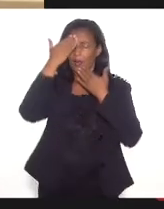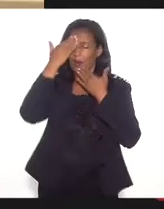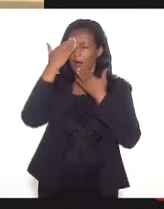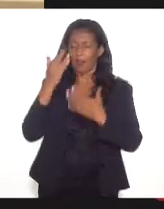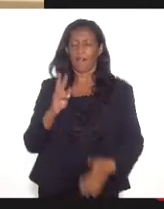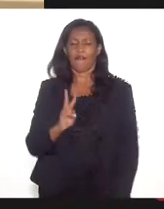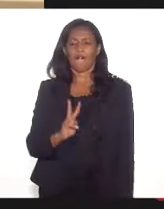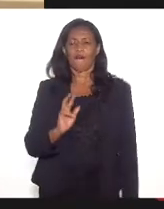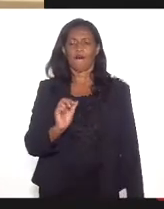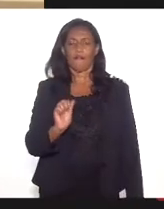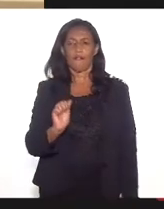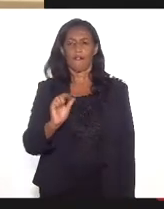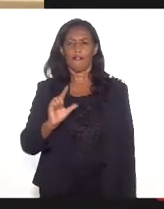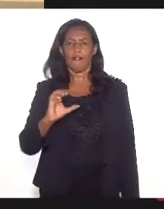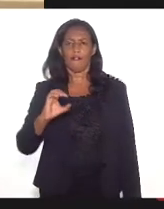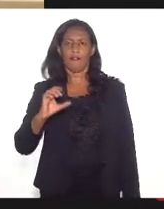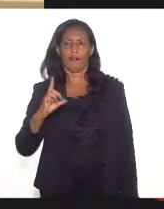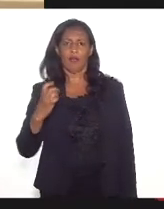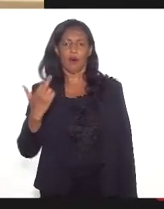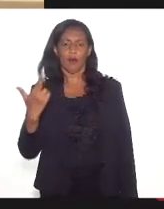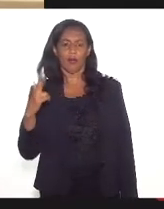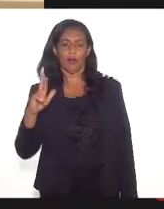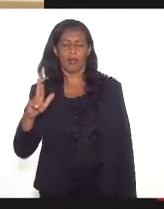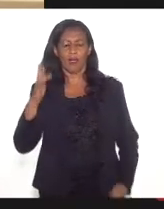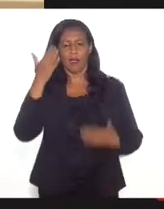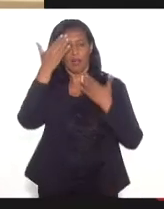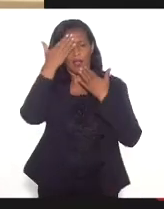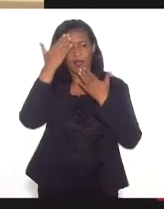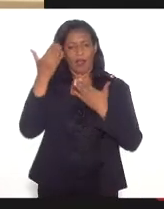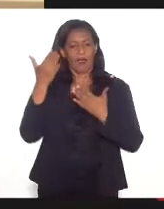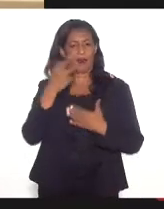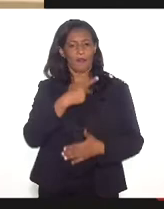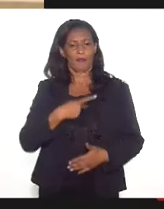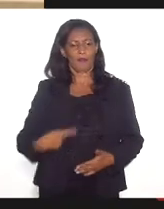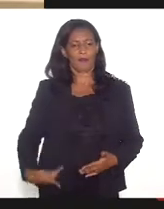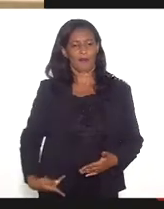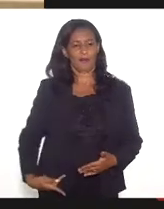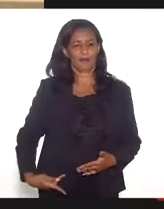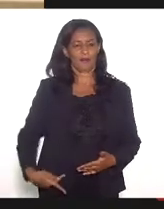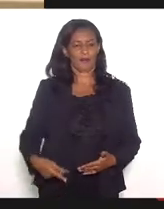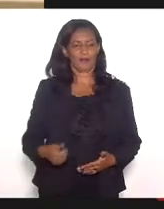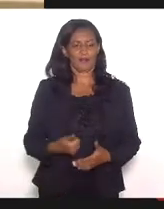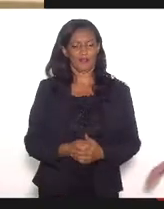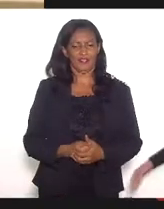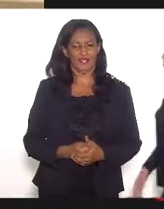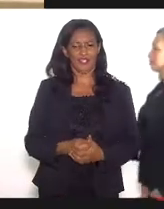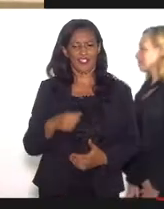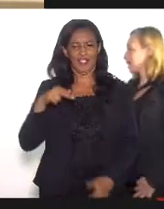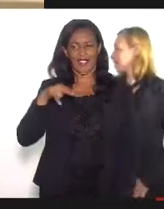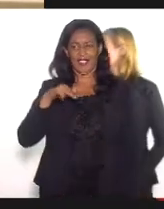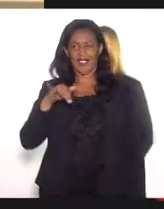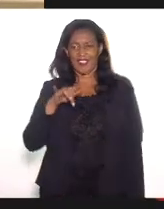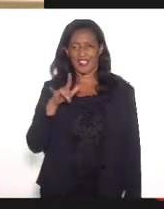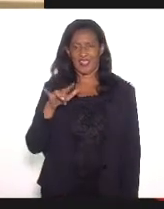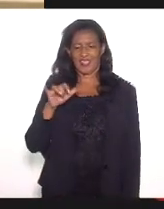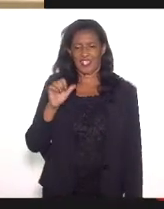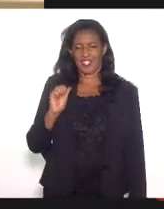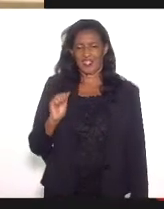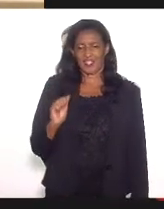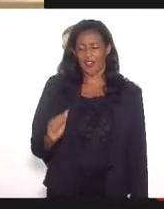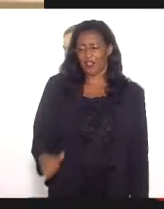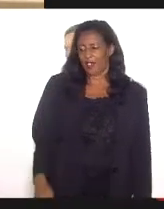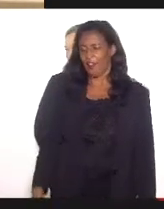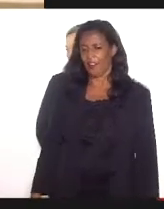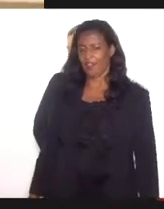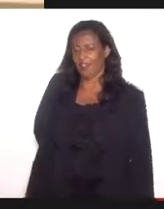Valcler, no nome de quem também agradeço a presidência, a presidenta Mísia Trindade. Por favor, Valcler,